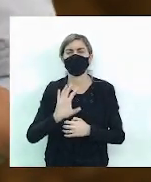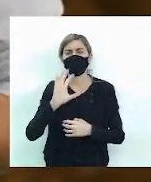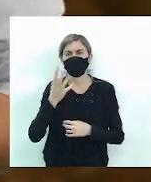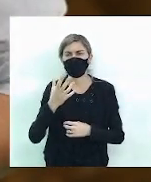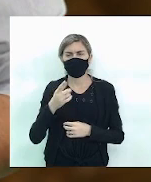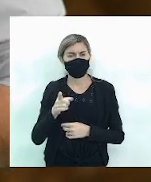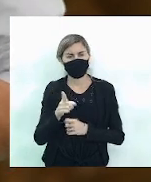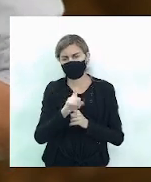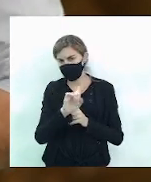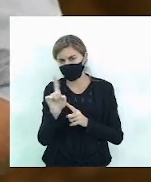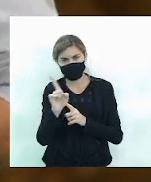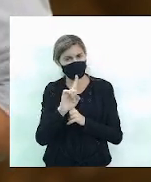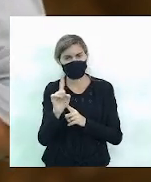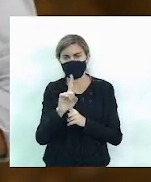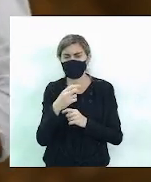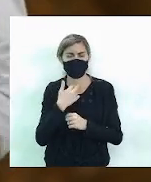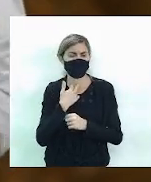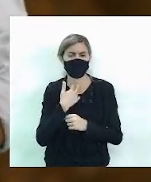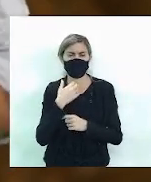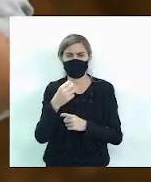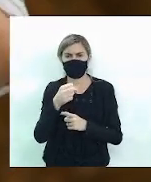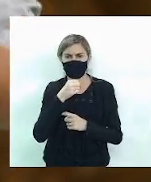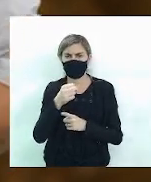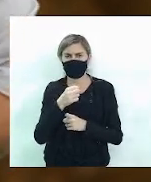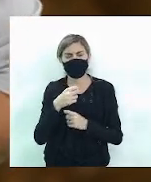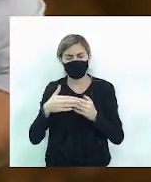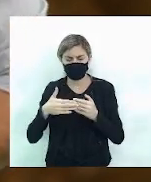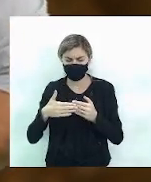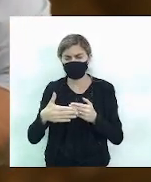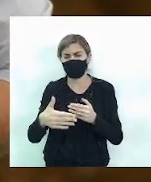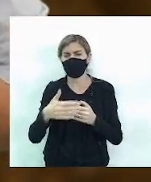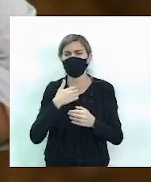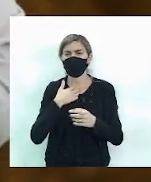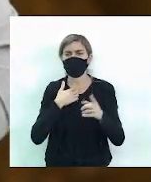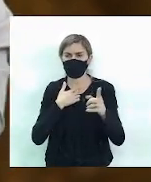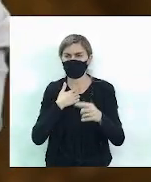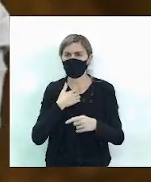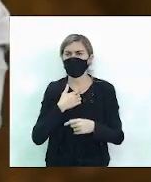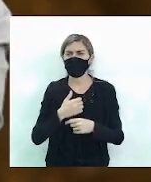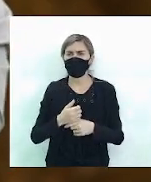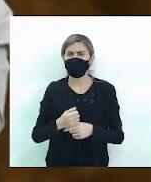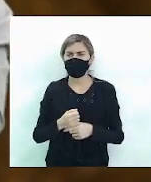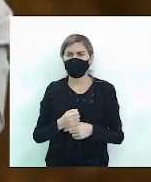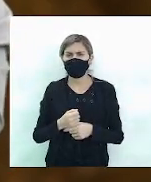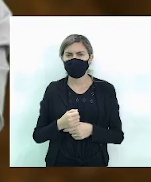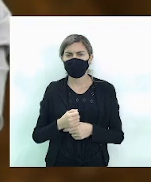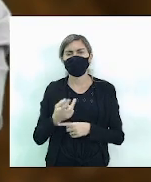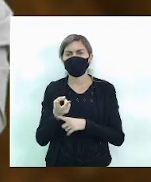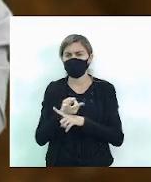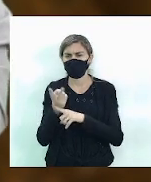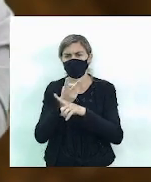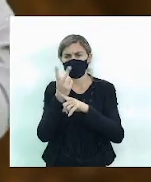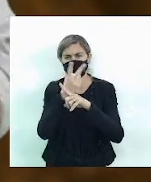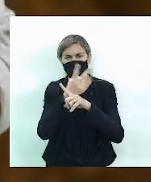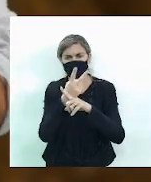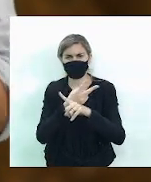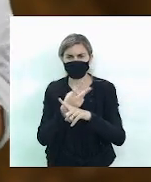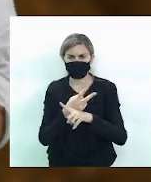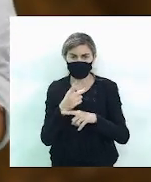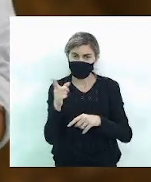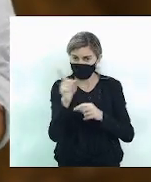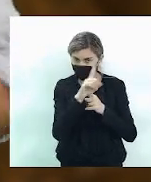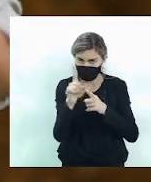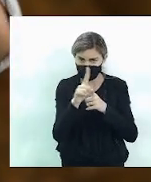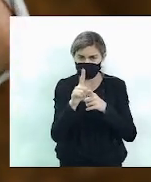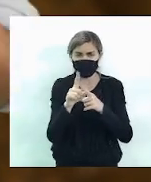ele recebeu não. Não canta, não pode cantar. E a partir daí foi quando ele pegou e foi inspirado através desse não